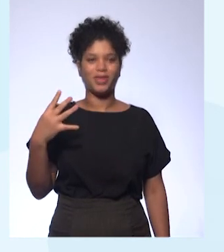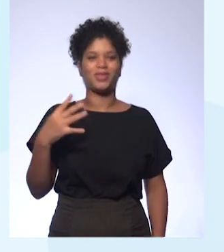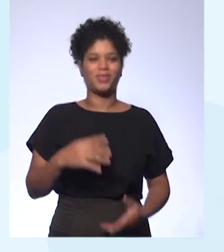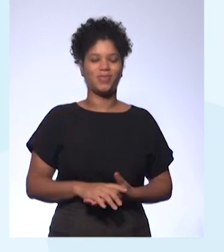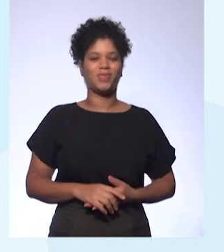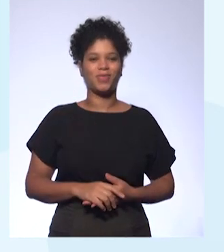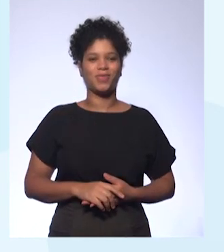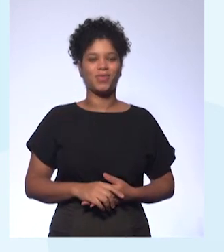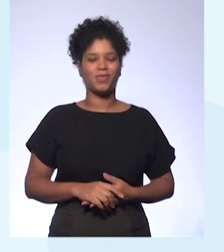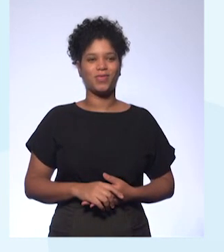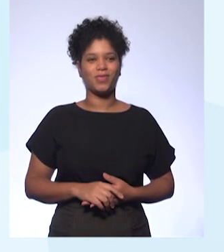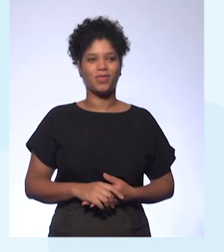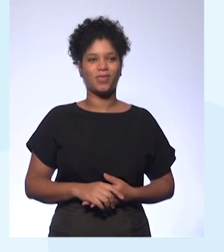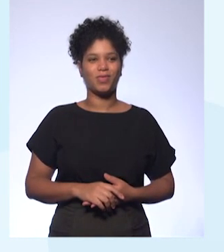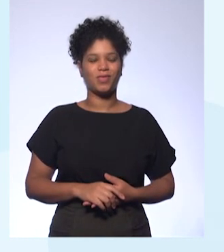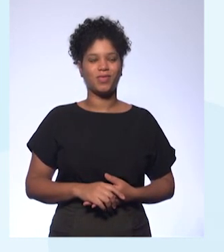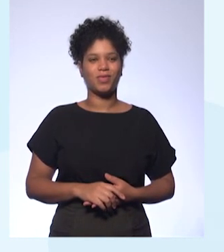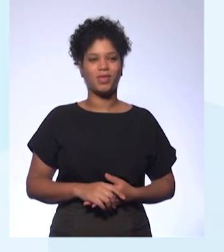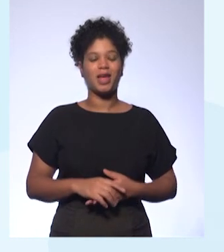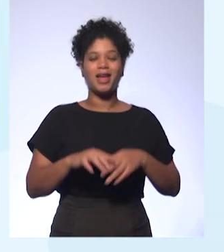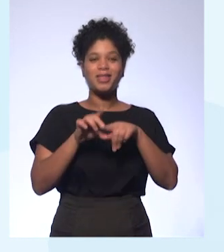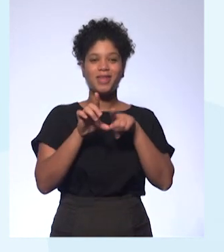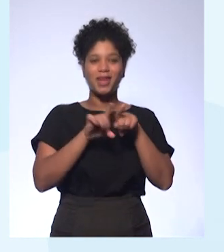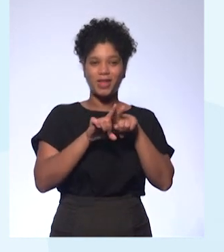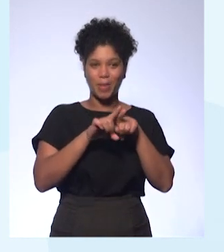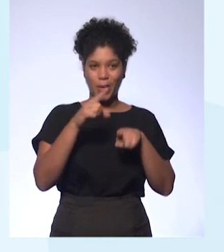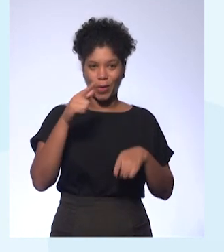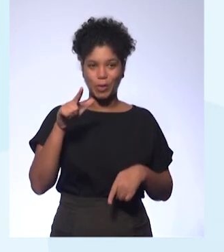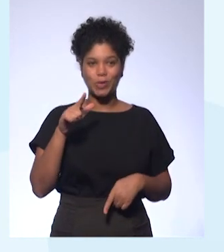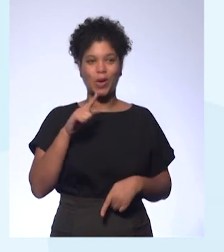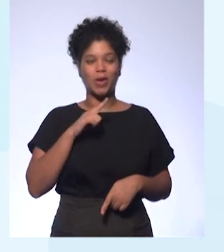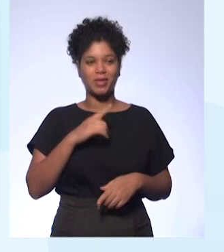224. E temos também